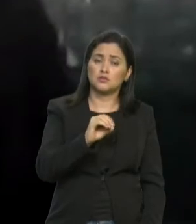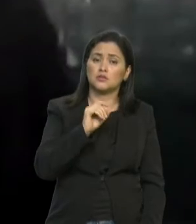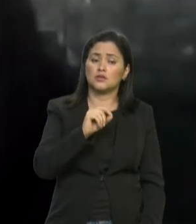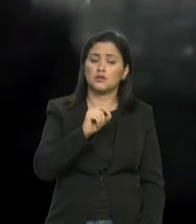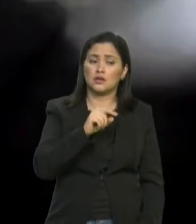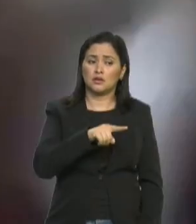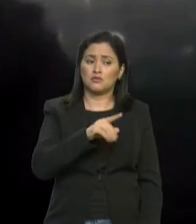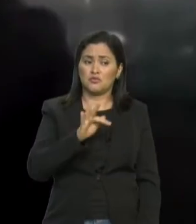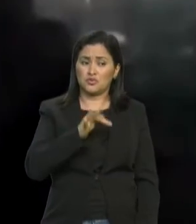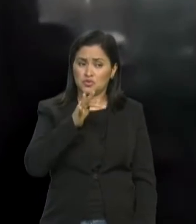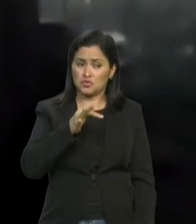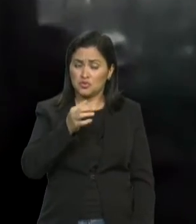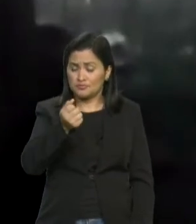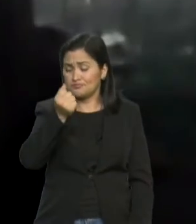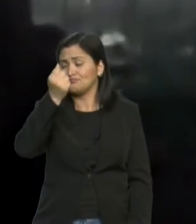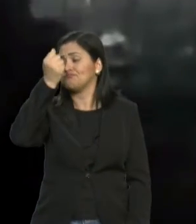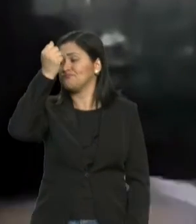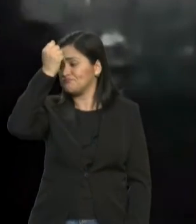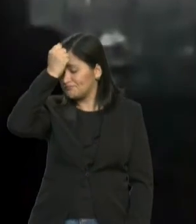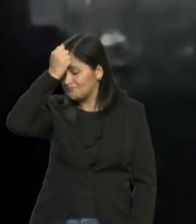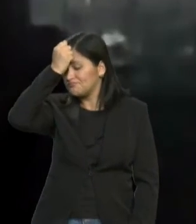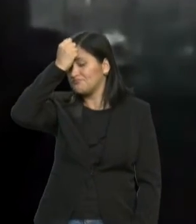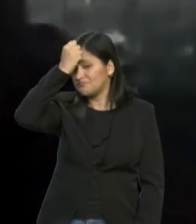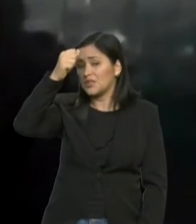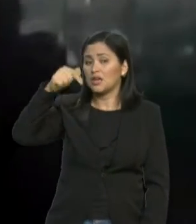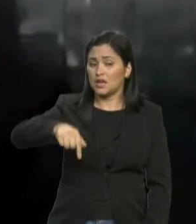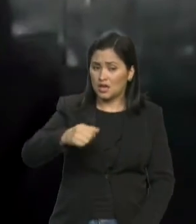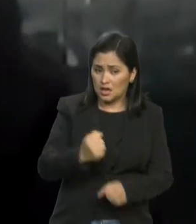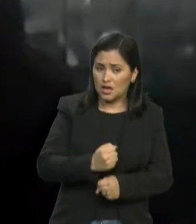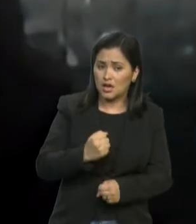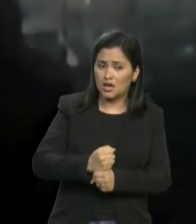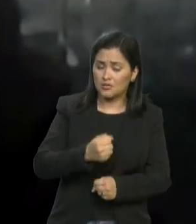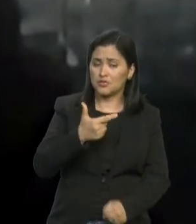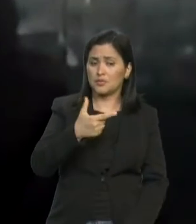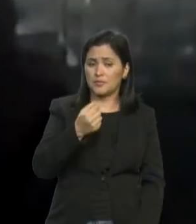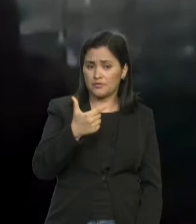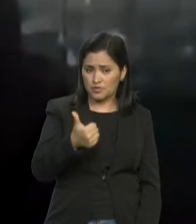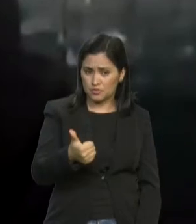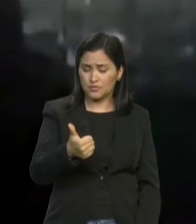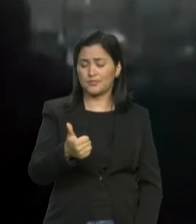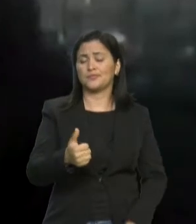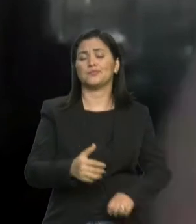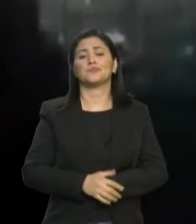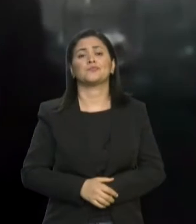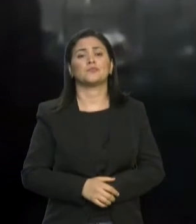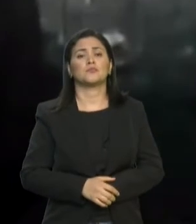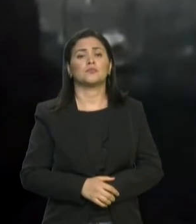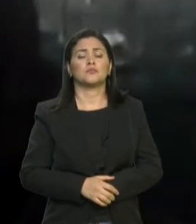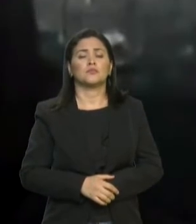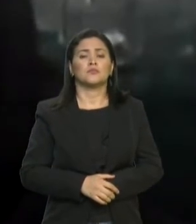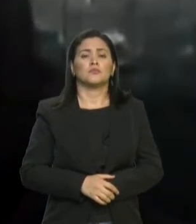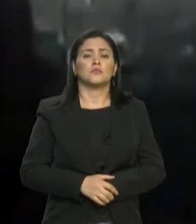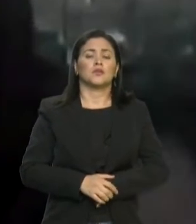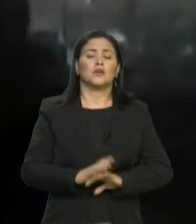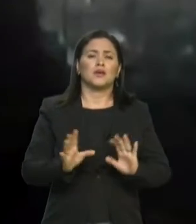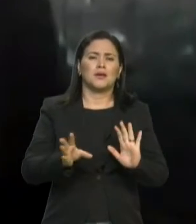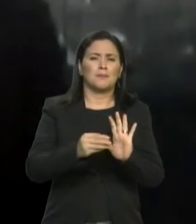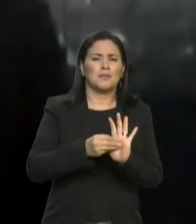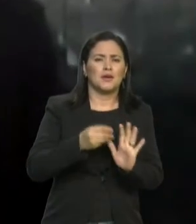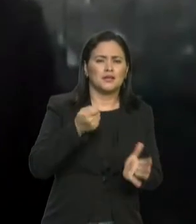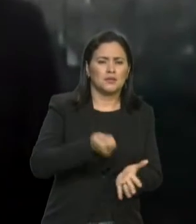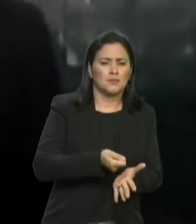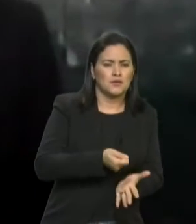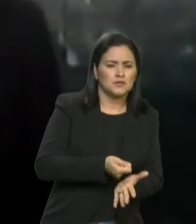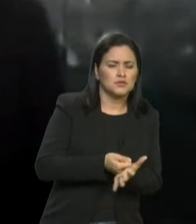decepção, ainda no ano de 2021, com relação ao decreto de calamidade pública, com relação às emendas impositivas, e pode